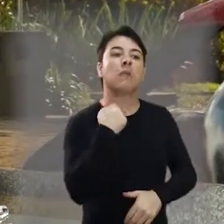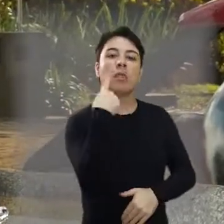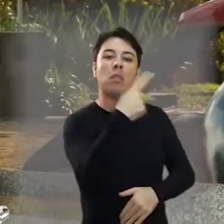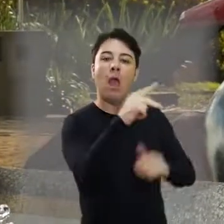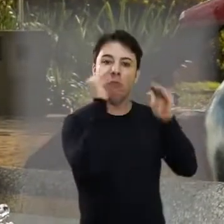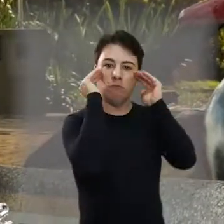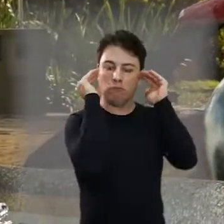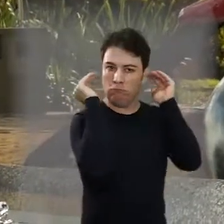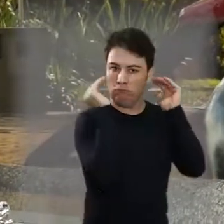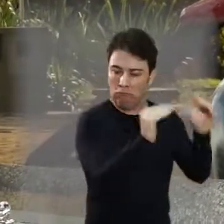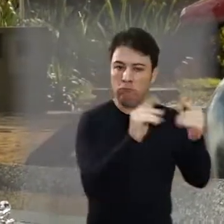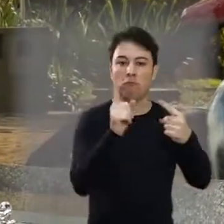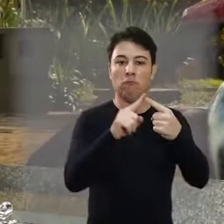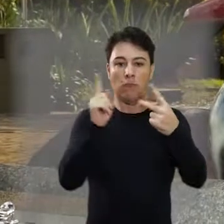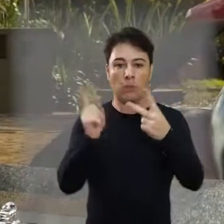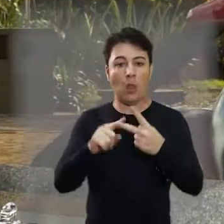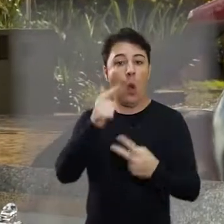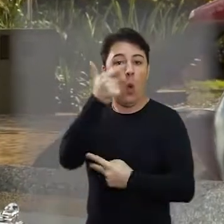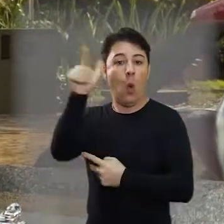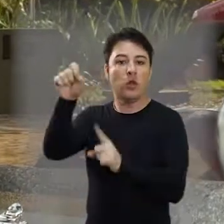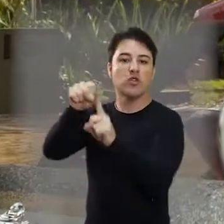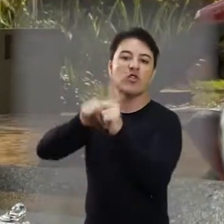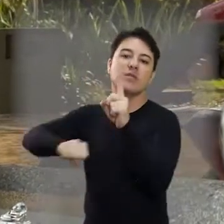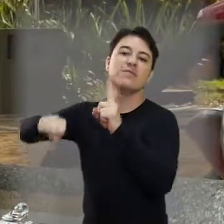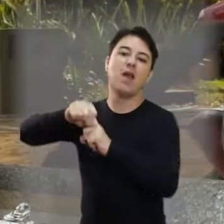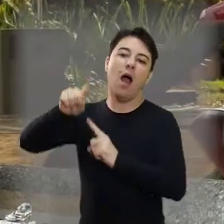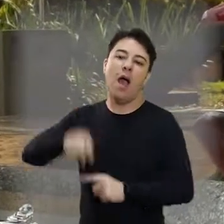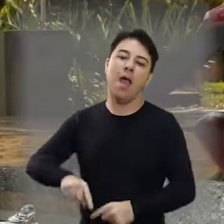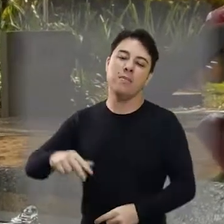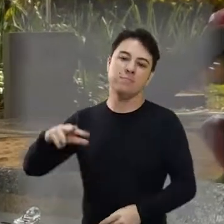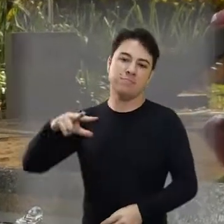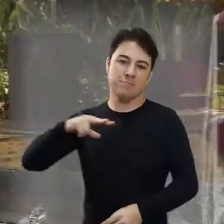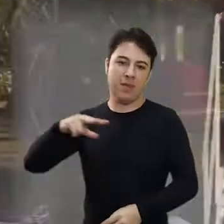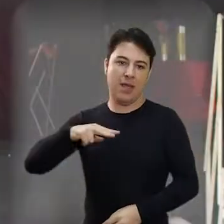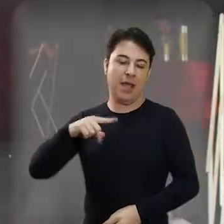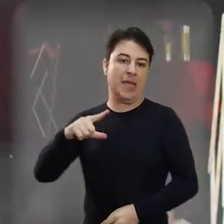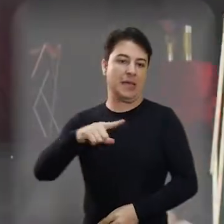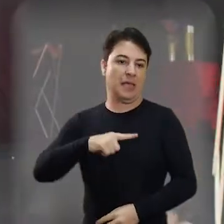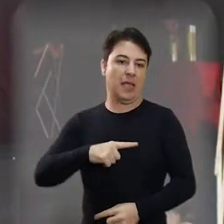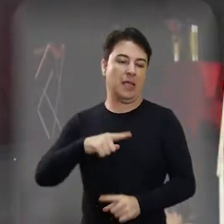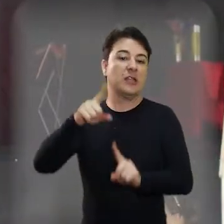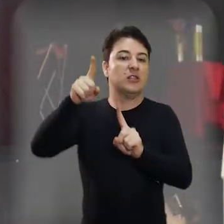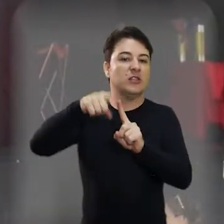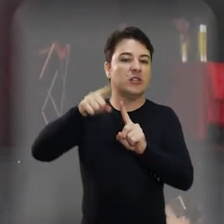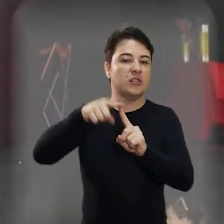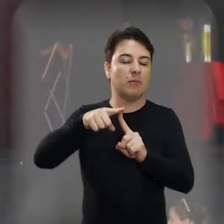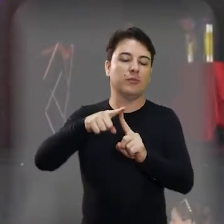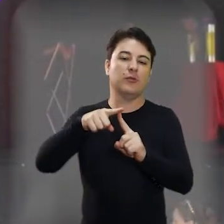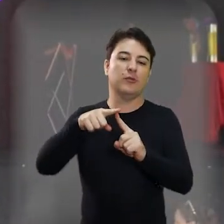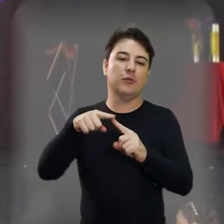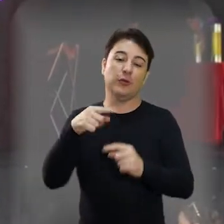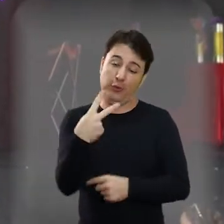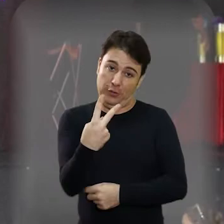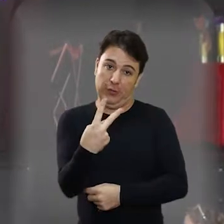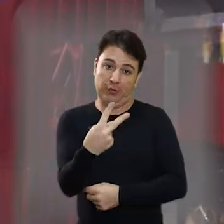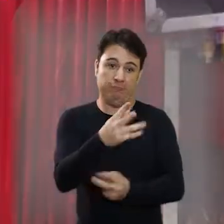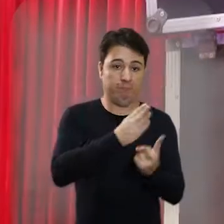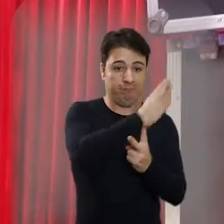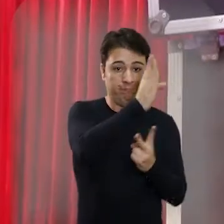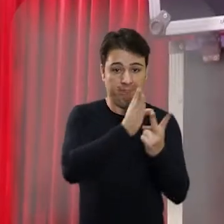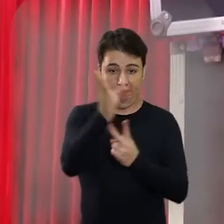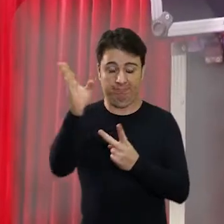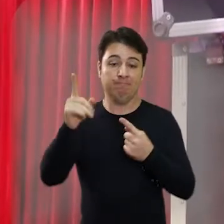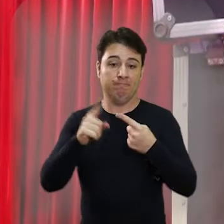mais pensado, direcionado ao que a empresa precisa. Já para o ramo social, para o ramo particular, a gente trabalha com dois estilos